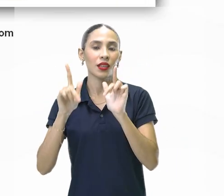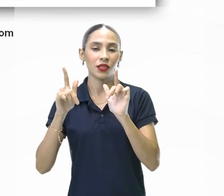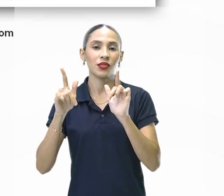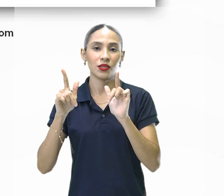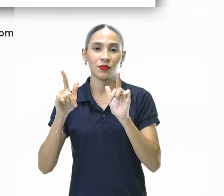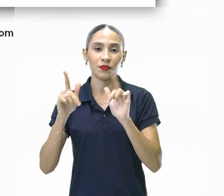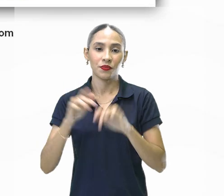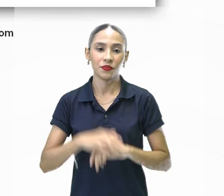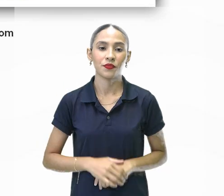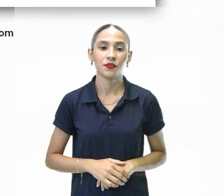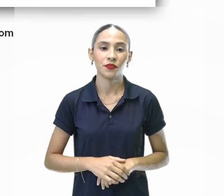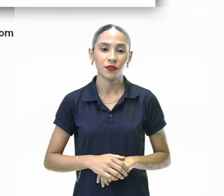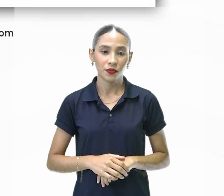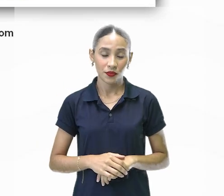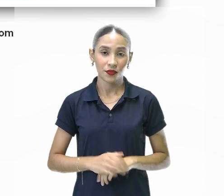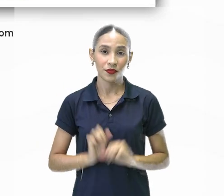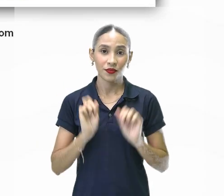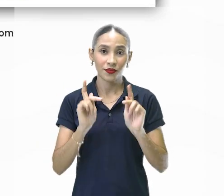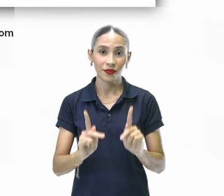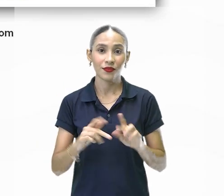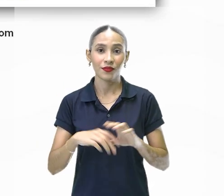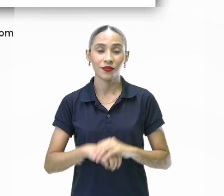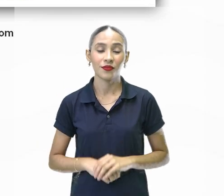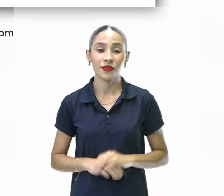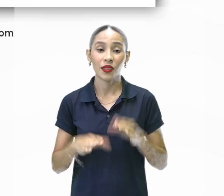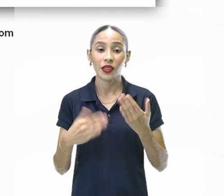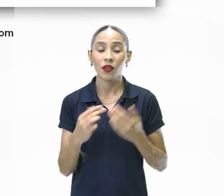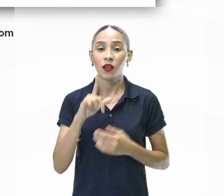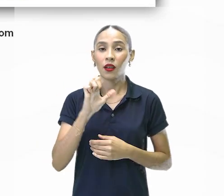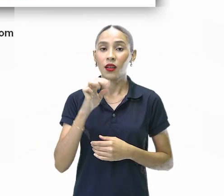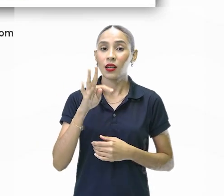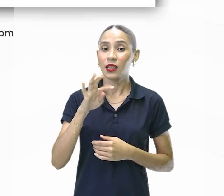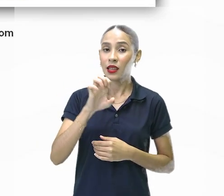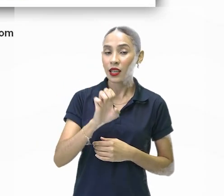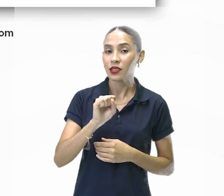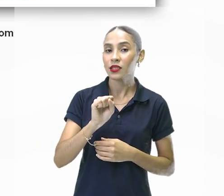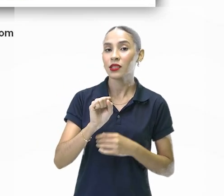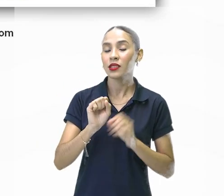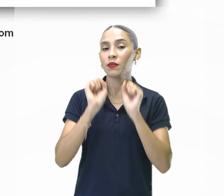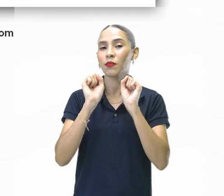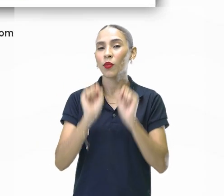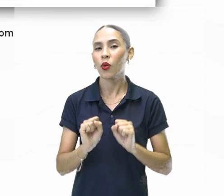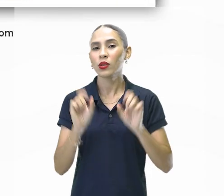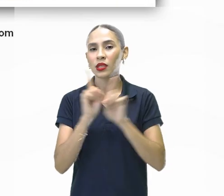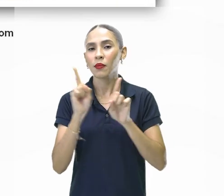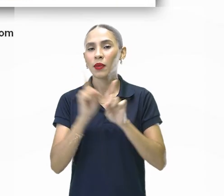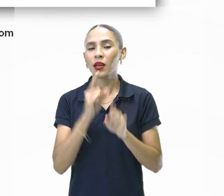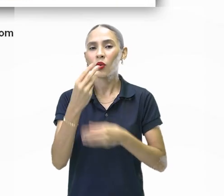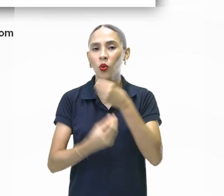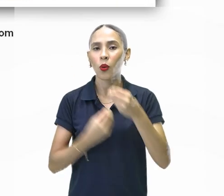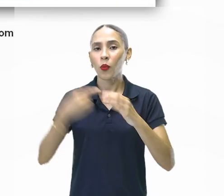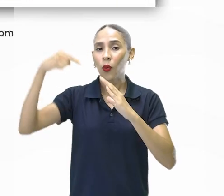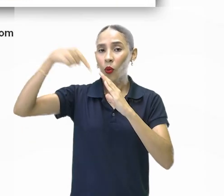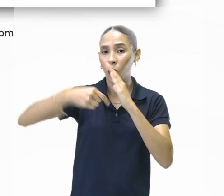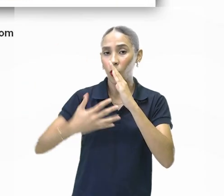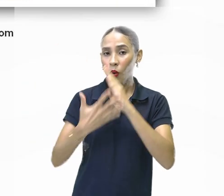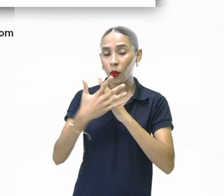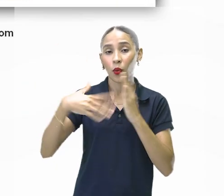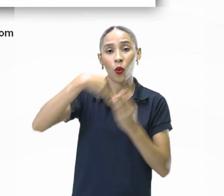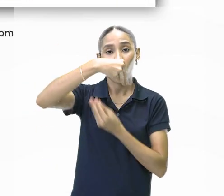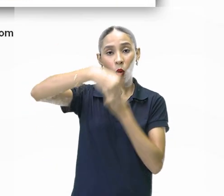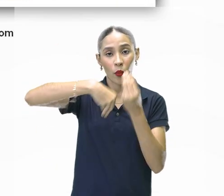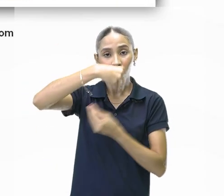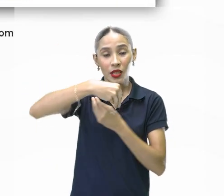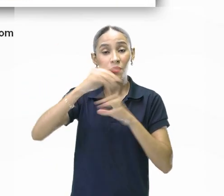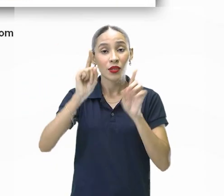características diferentes, certo? E essas lentes, elas são formadas por meios ópticos homogêneos